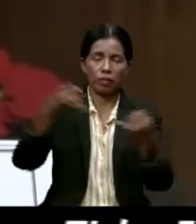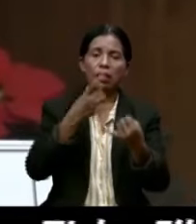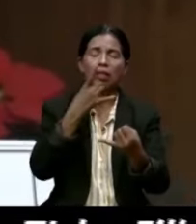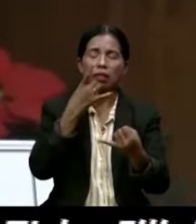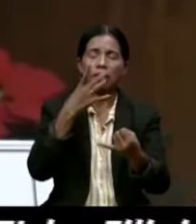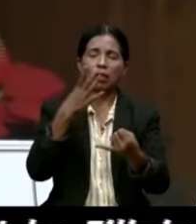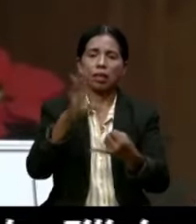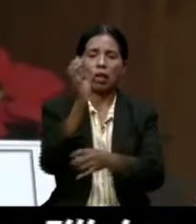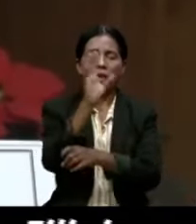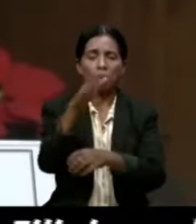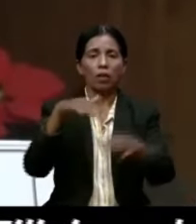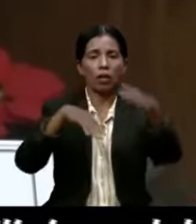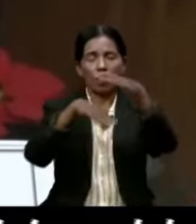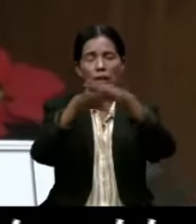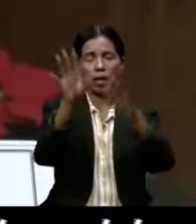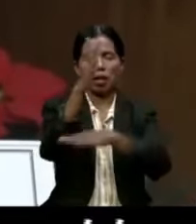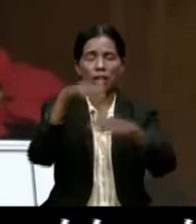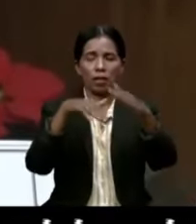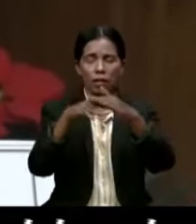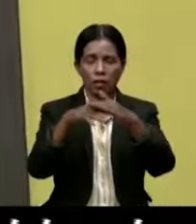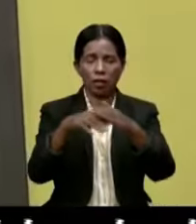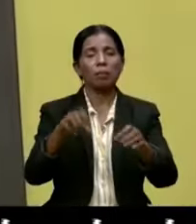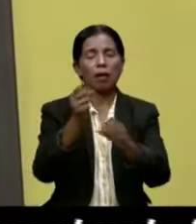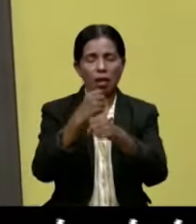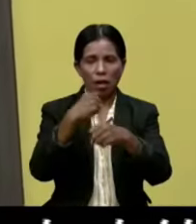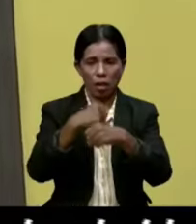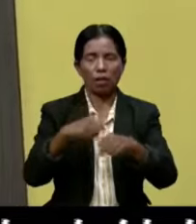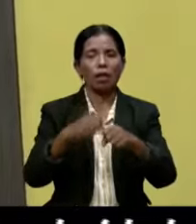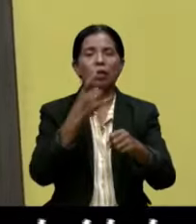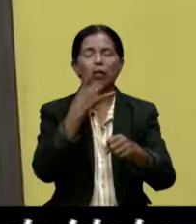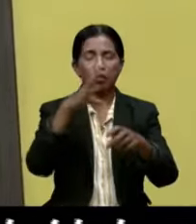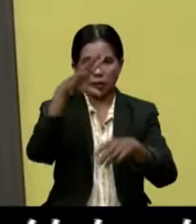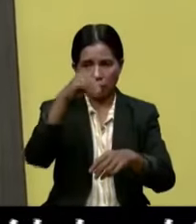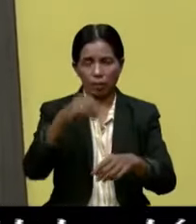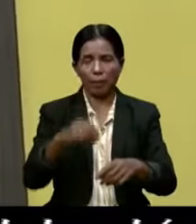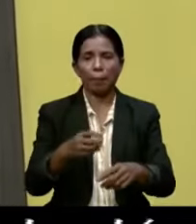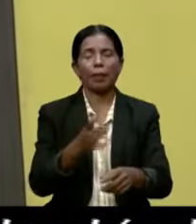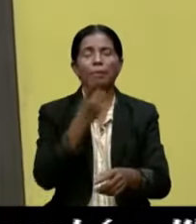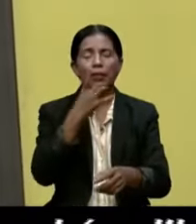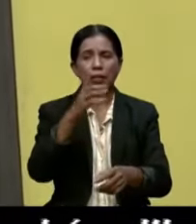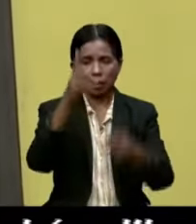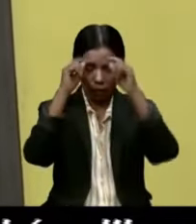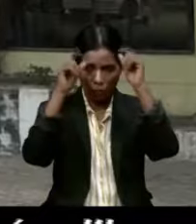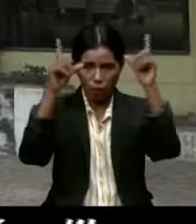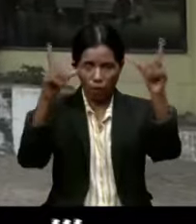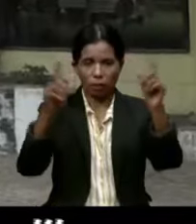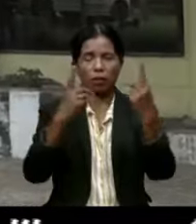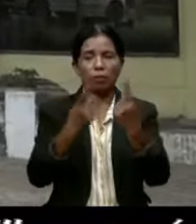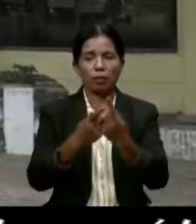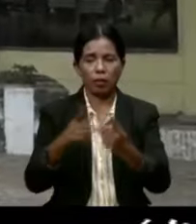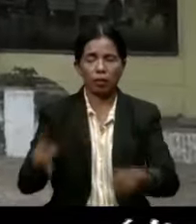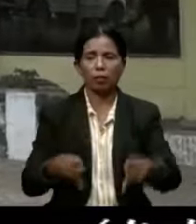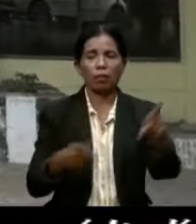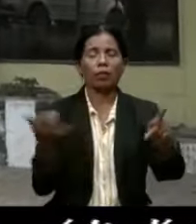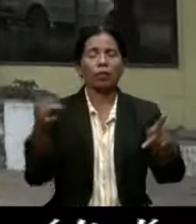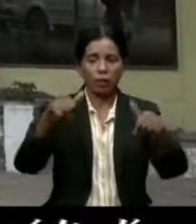ne maka halo influenza hotu ba akhir mati. Tuirda do Susi Eletricidade Timor Leste, empresa pública, comunidade